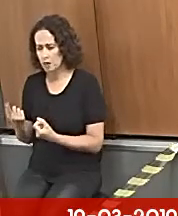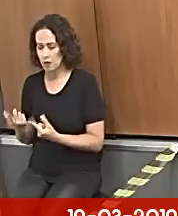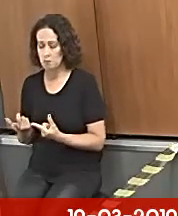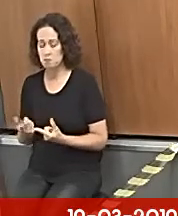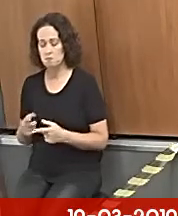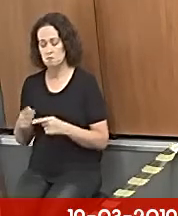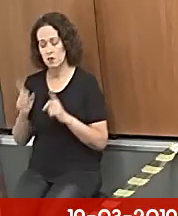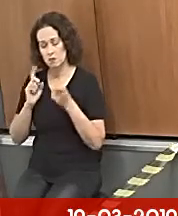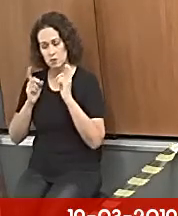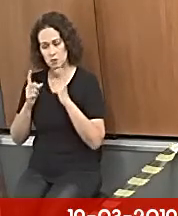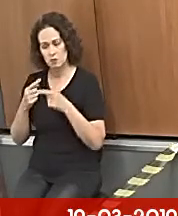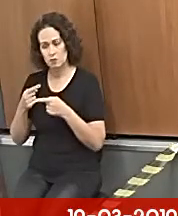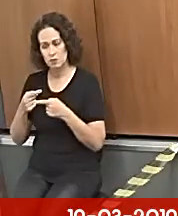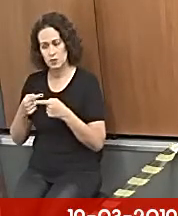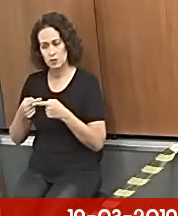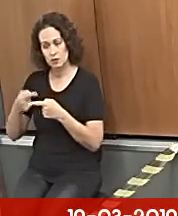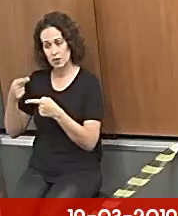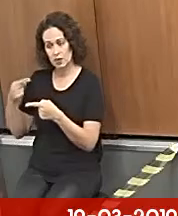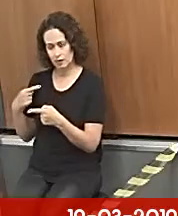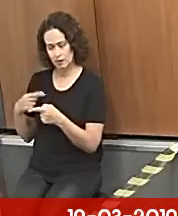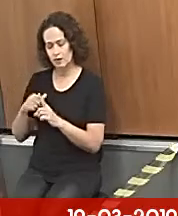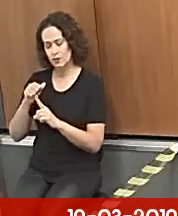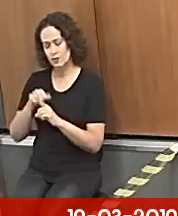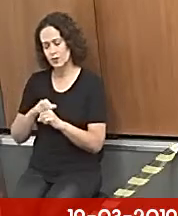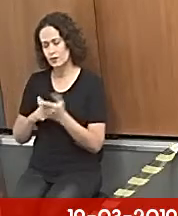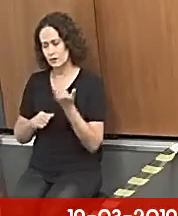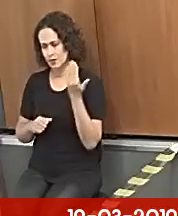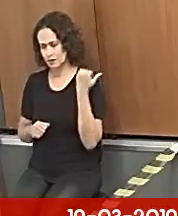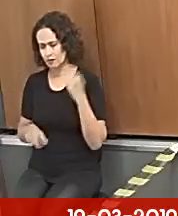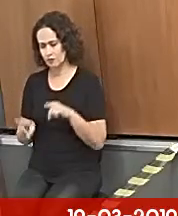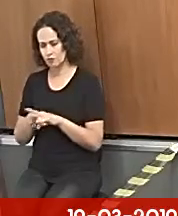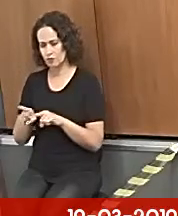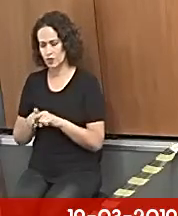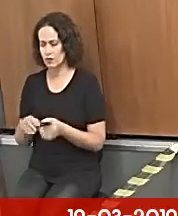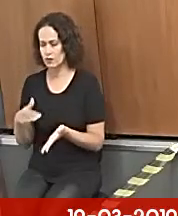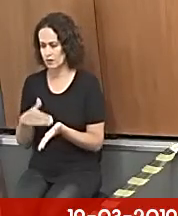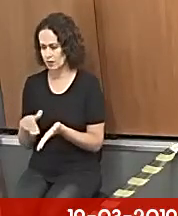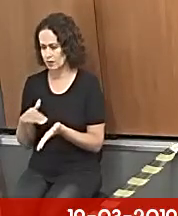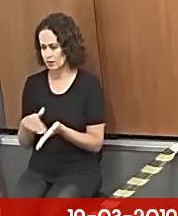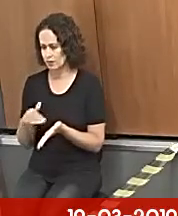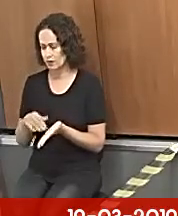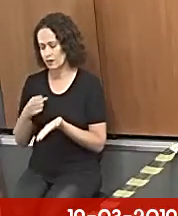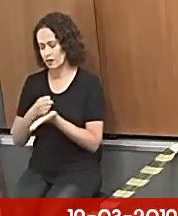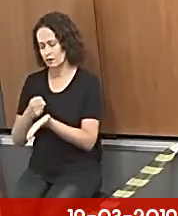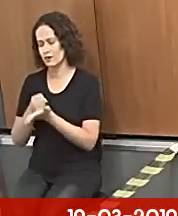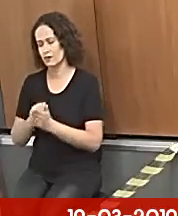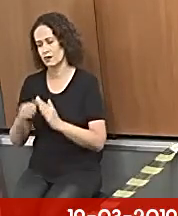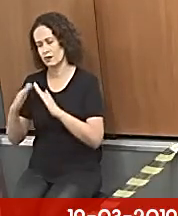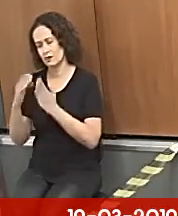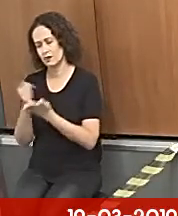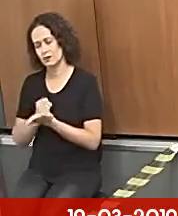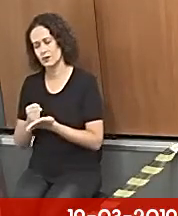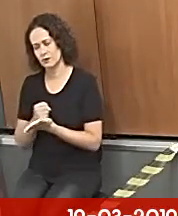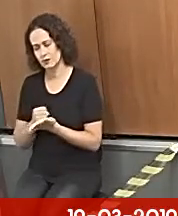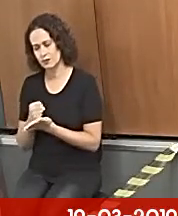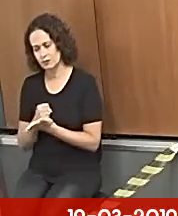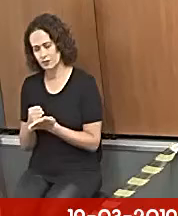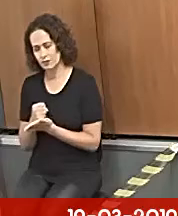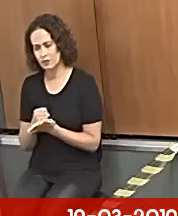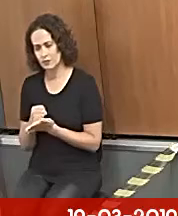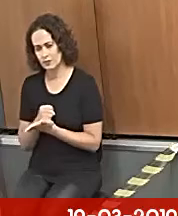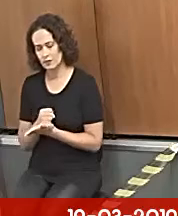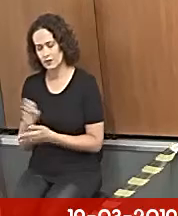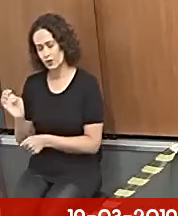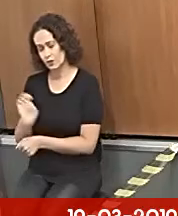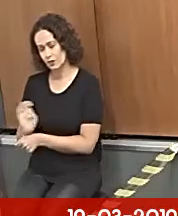um mês atrasado nós tivemos também com secretário lado da assistência farmacêutica lá no na no